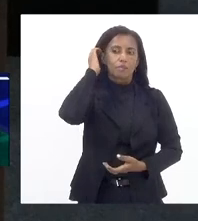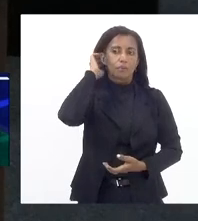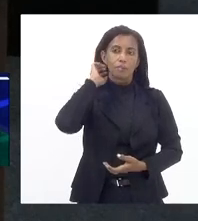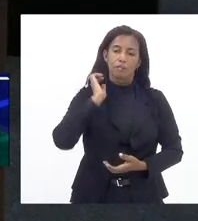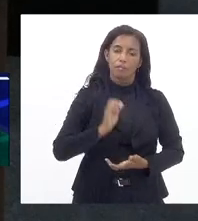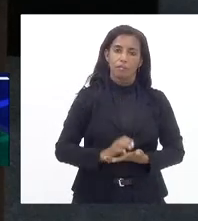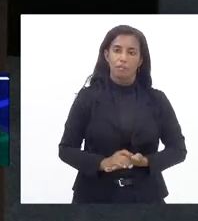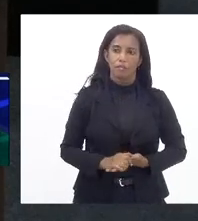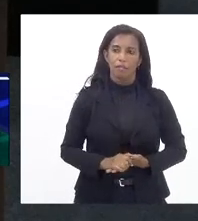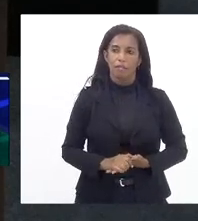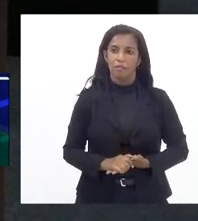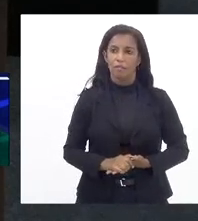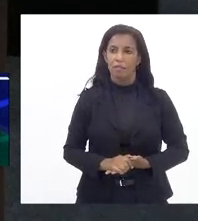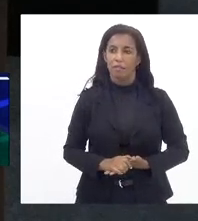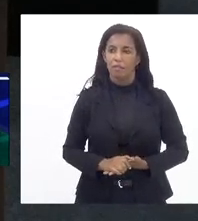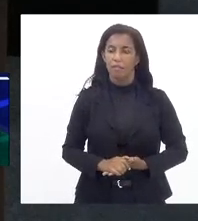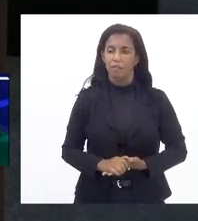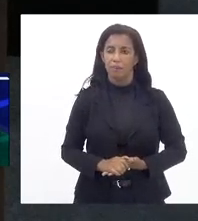Mas.